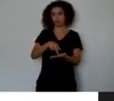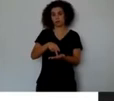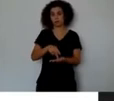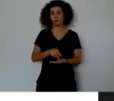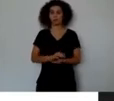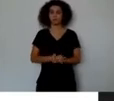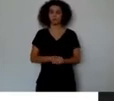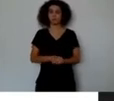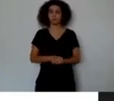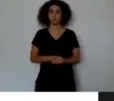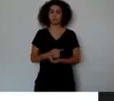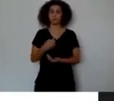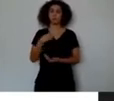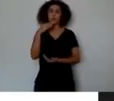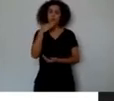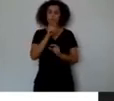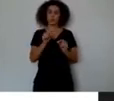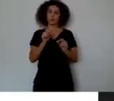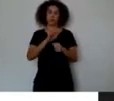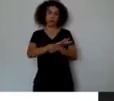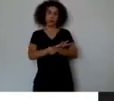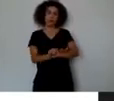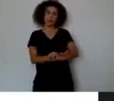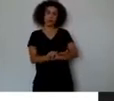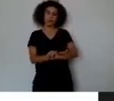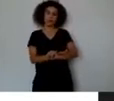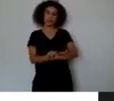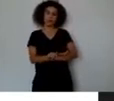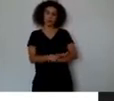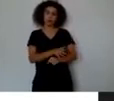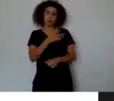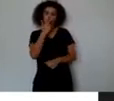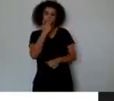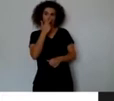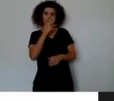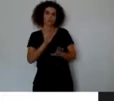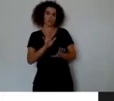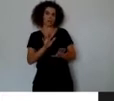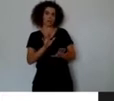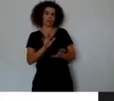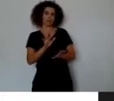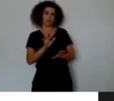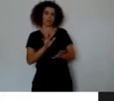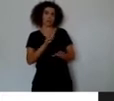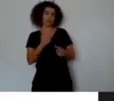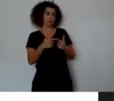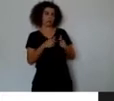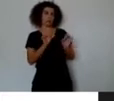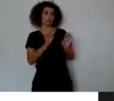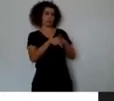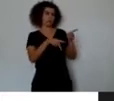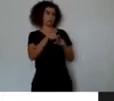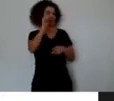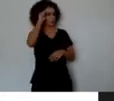E o que eu vejo é que o racismo ele é visto como um problema das pessoas que sofrem com ele, como o problema das pessoas negras. Tipo,